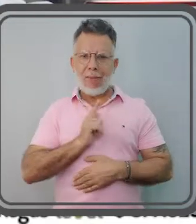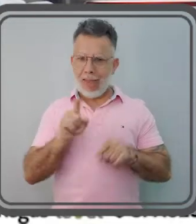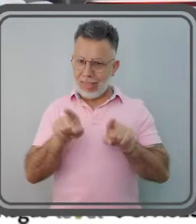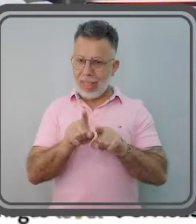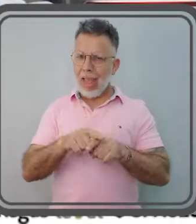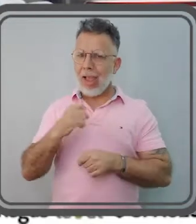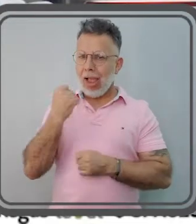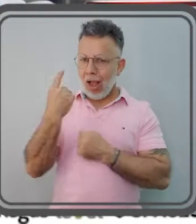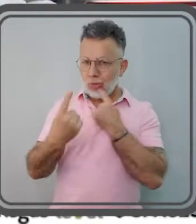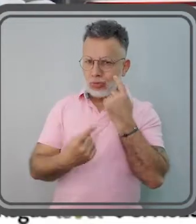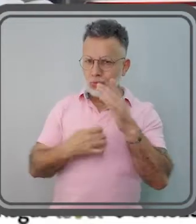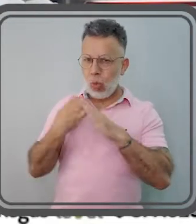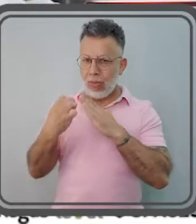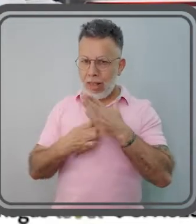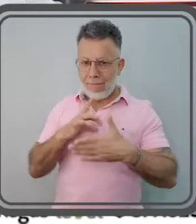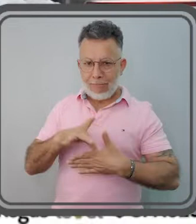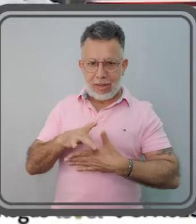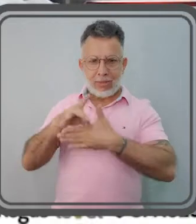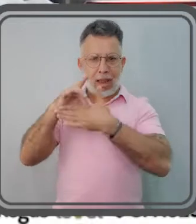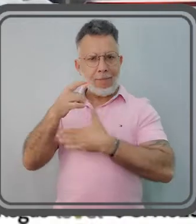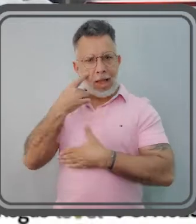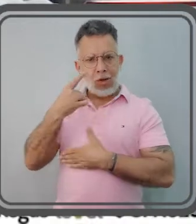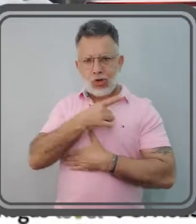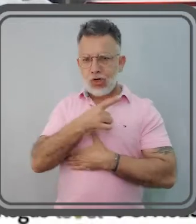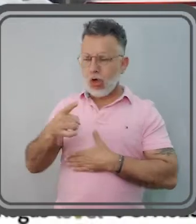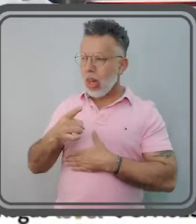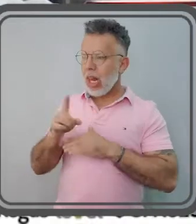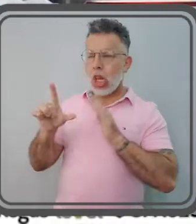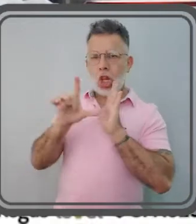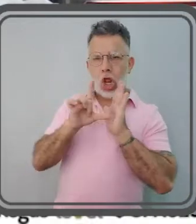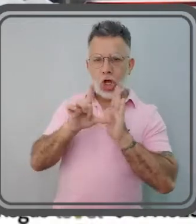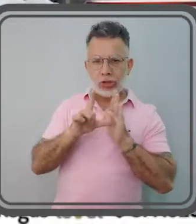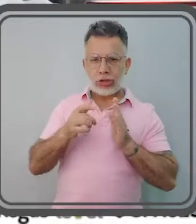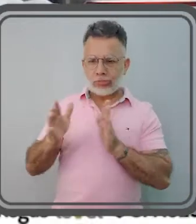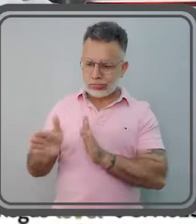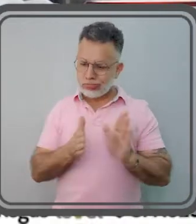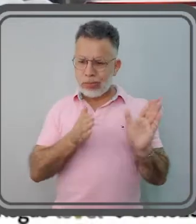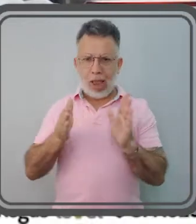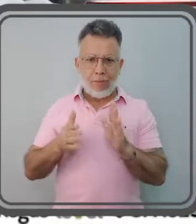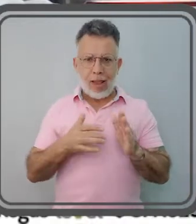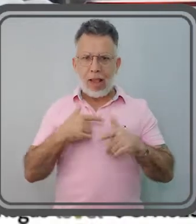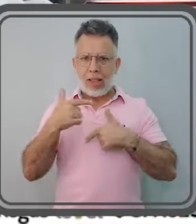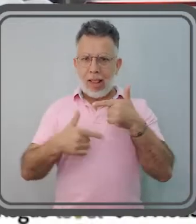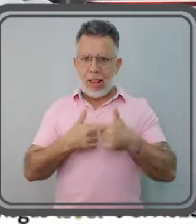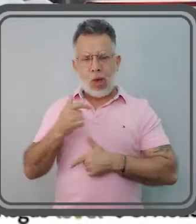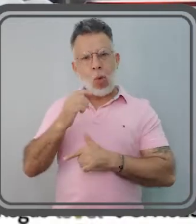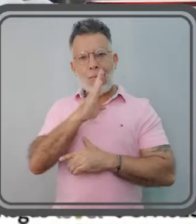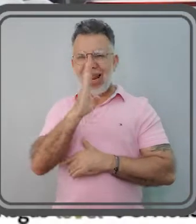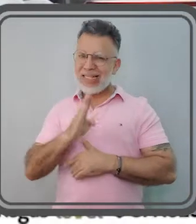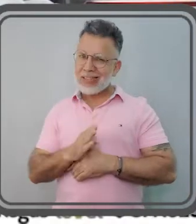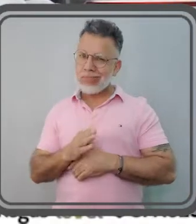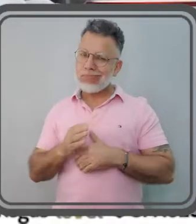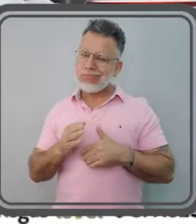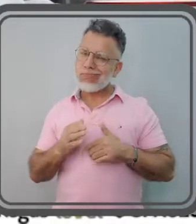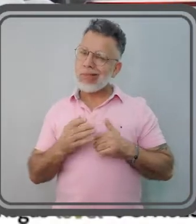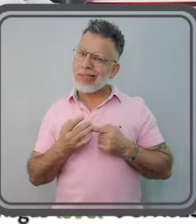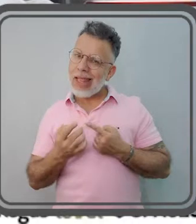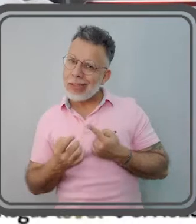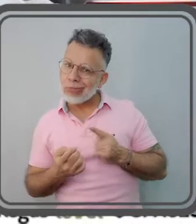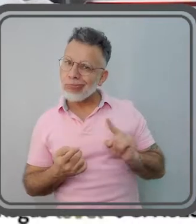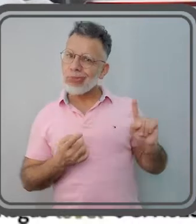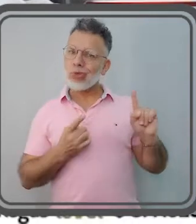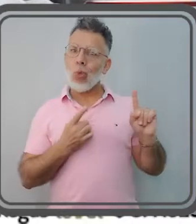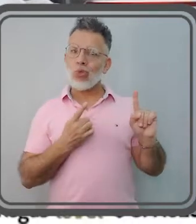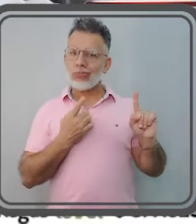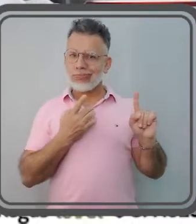de operação, o Brasil deixa a desejar, né? Inclusive, a principal marca que nós temos mundialmente nesse segmento,